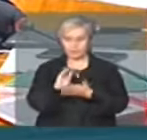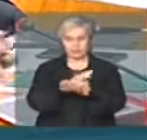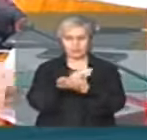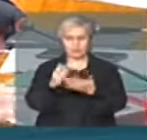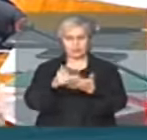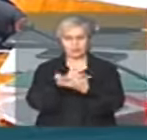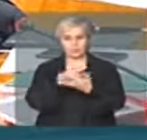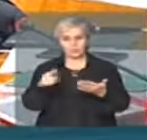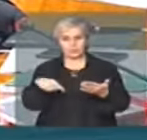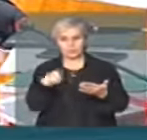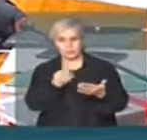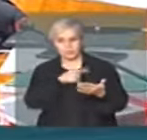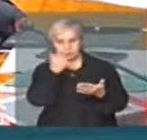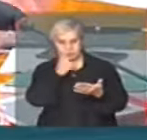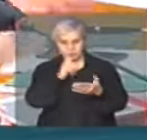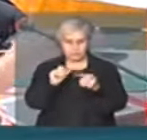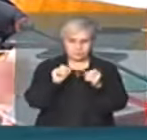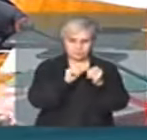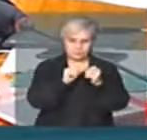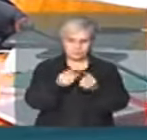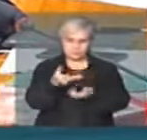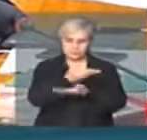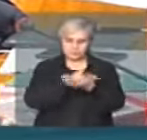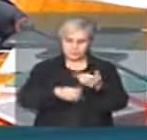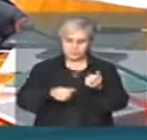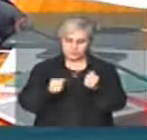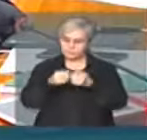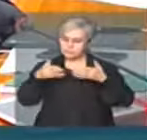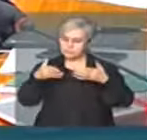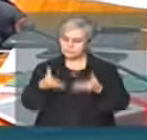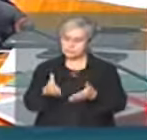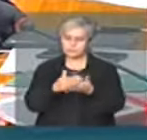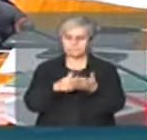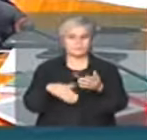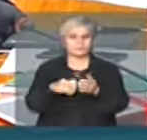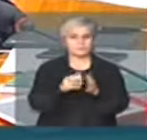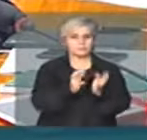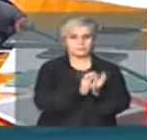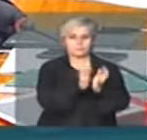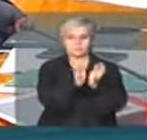nós construamos com a participação de todos os partidos,